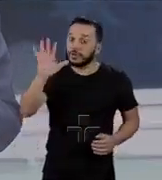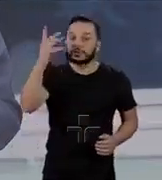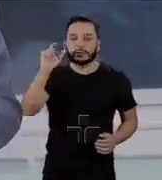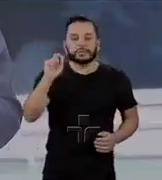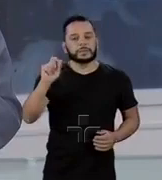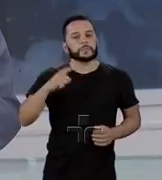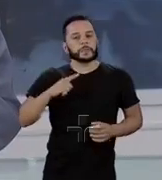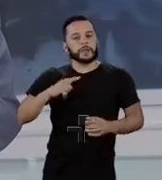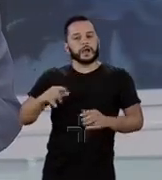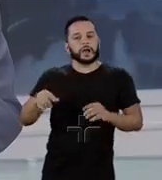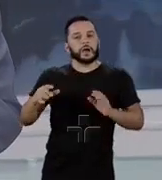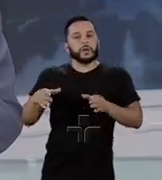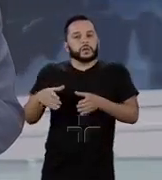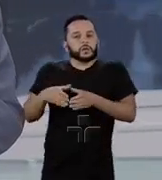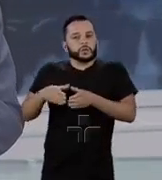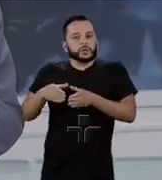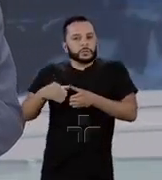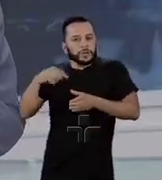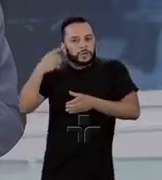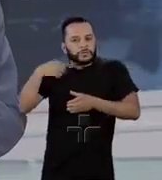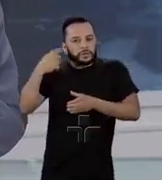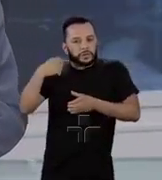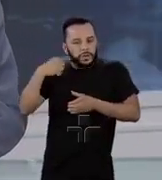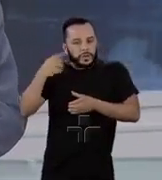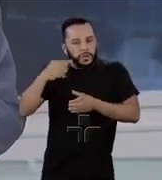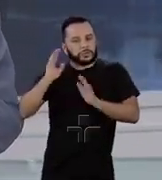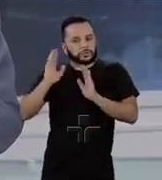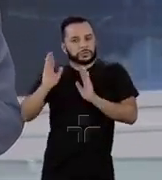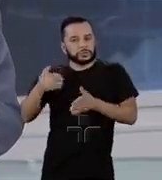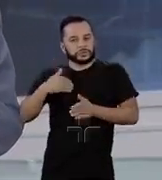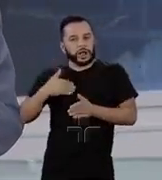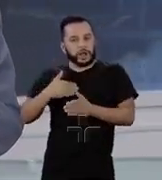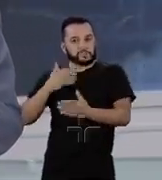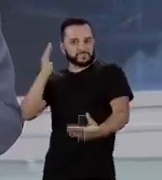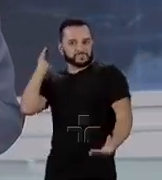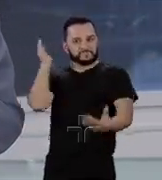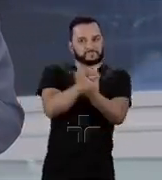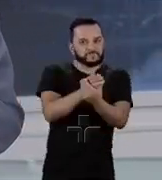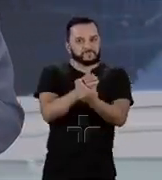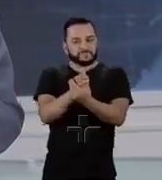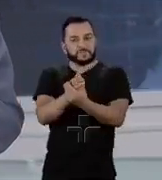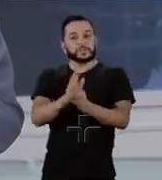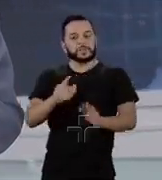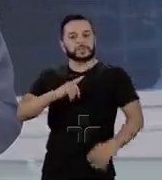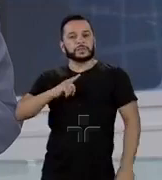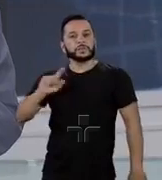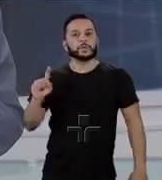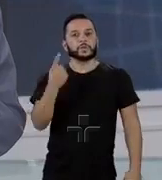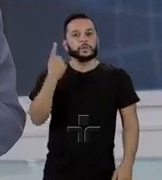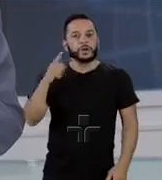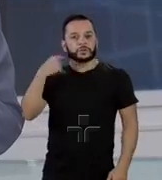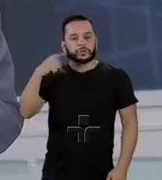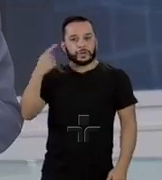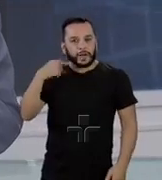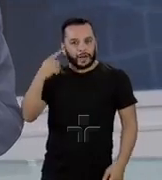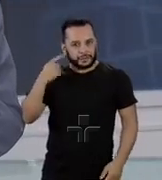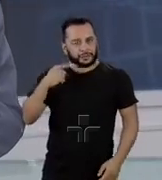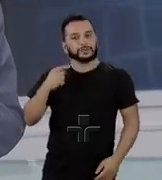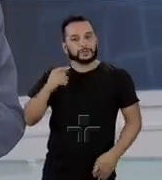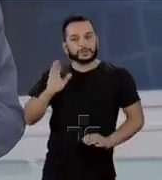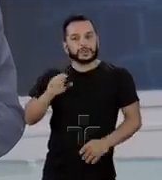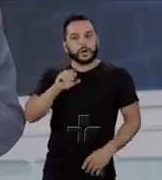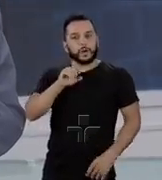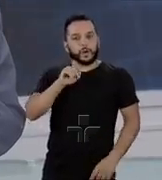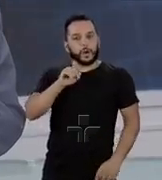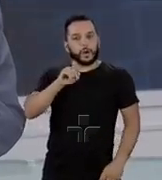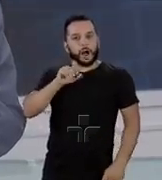segurança, e nós fomos representados pelo Belisário, que é um grande advogado, que foi quem fez a sustentação oral, e o tribunal